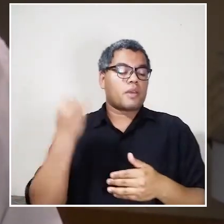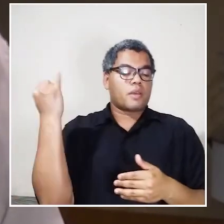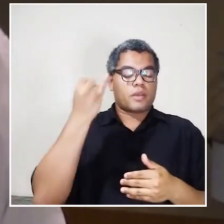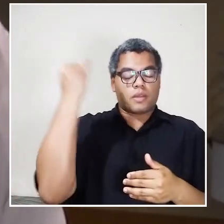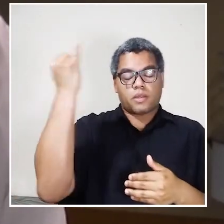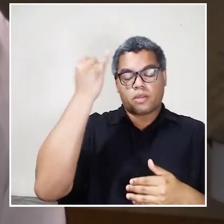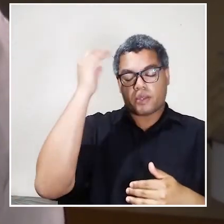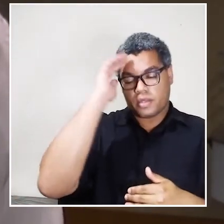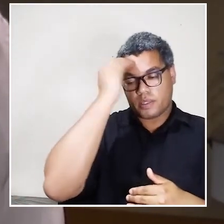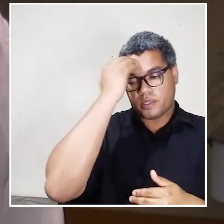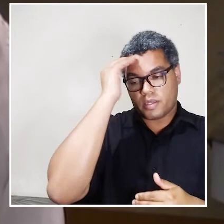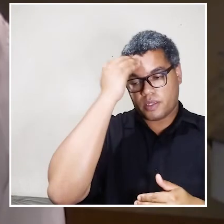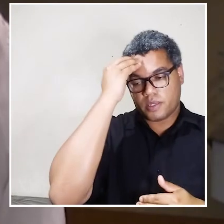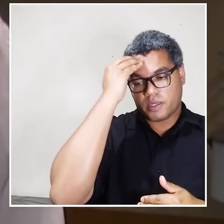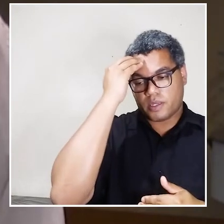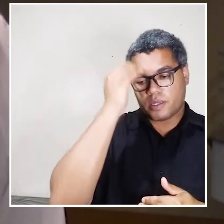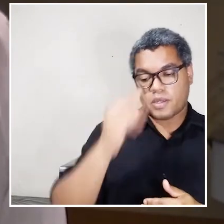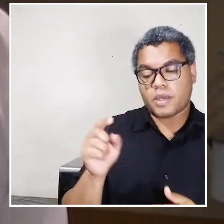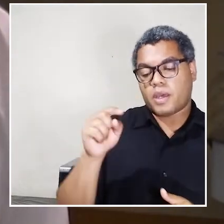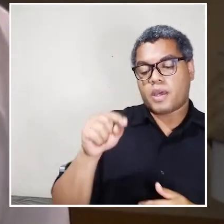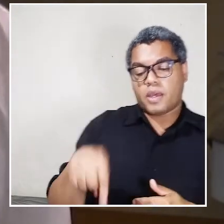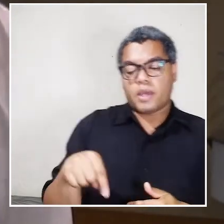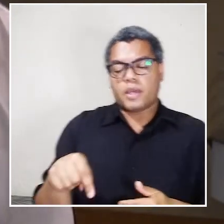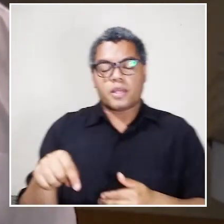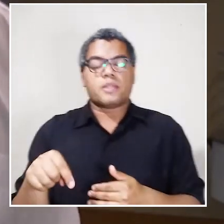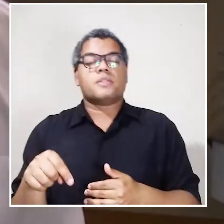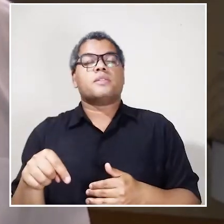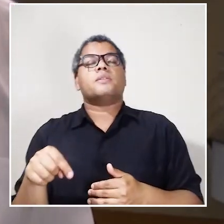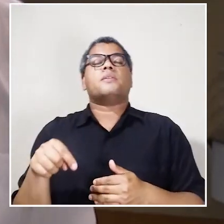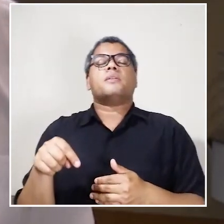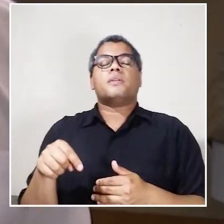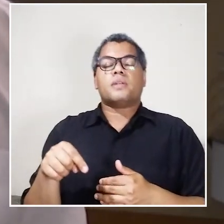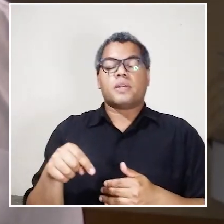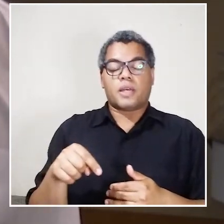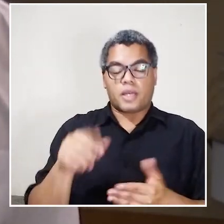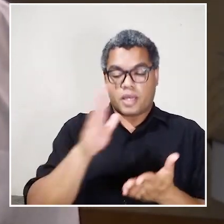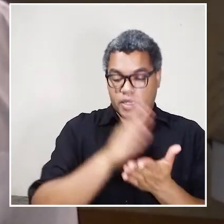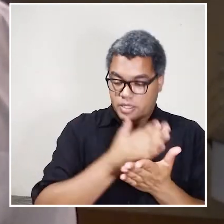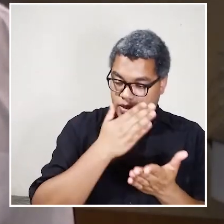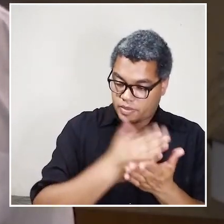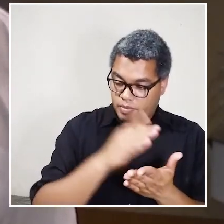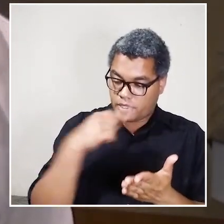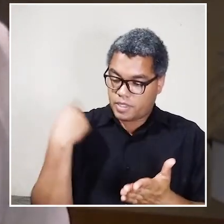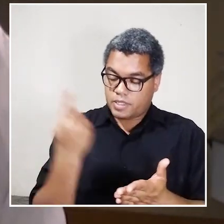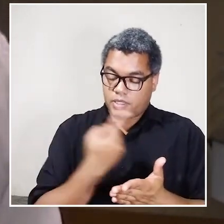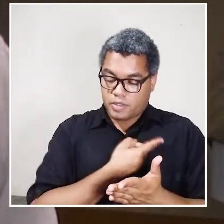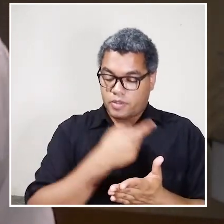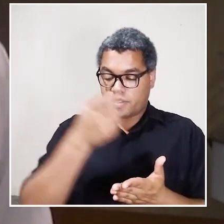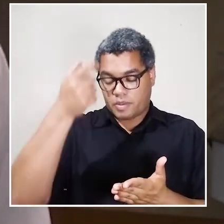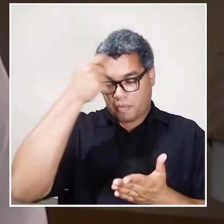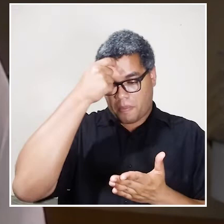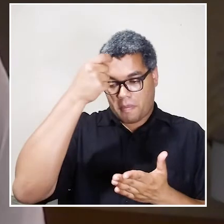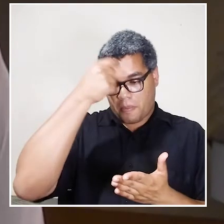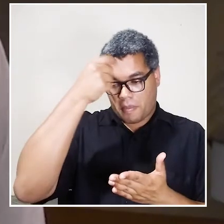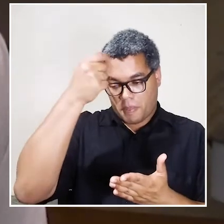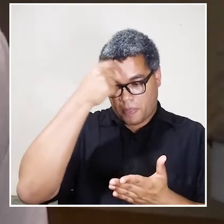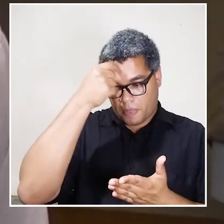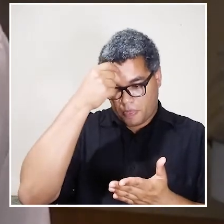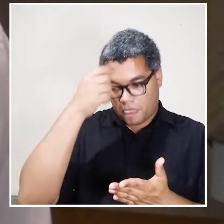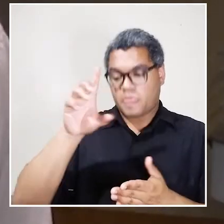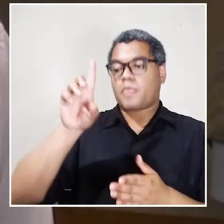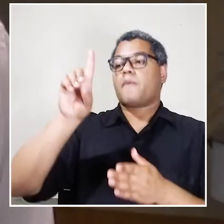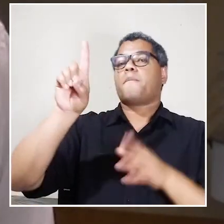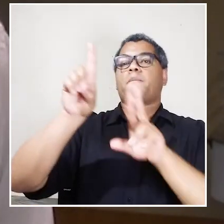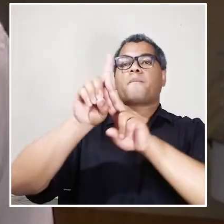se considere esta vertente da nossa reflexão. O renome